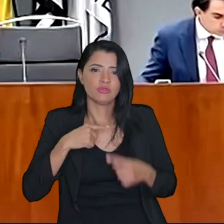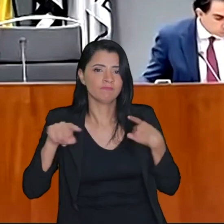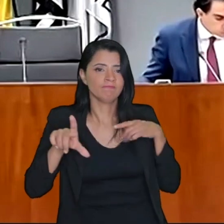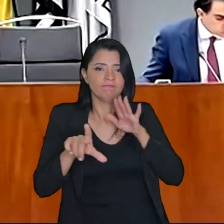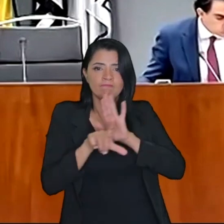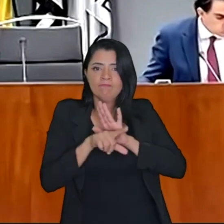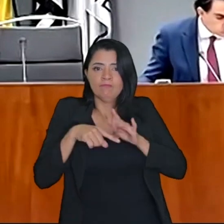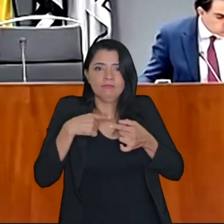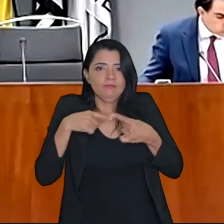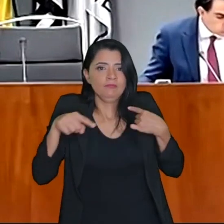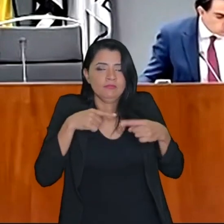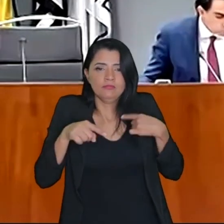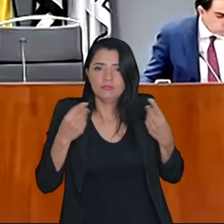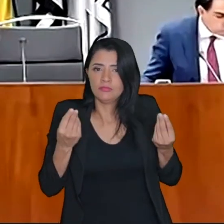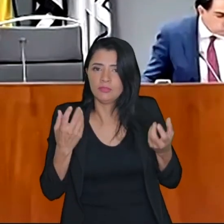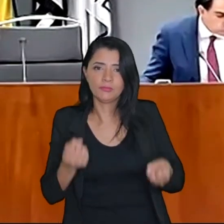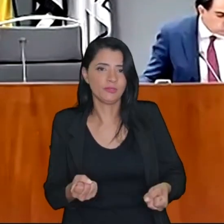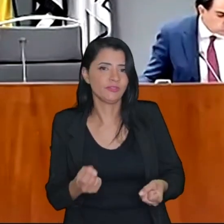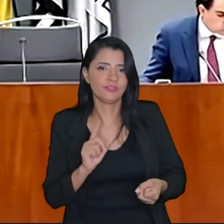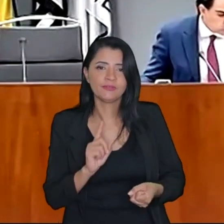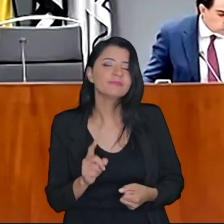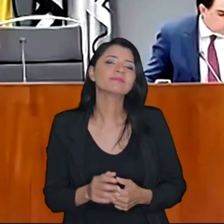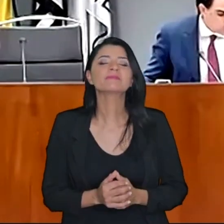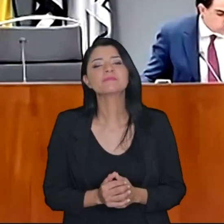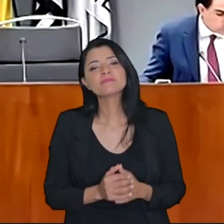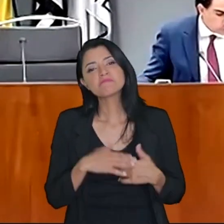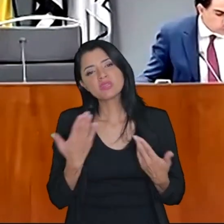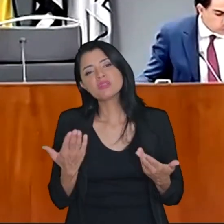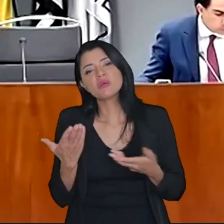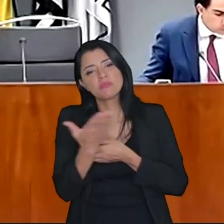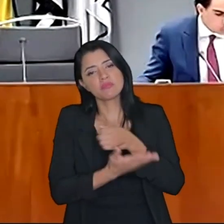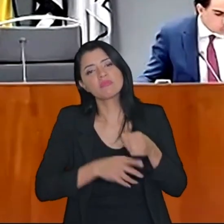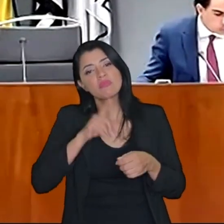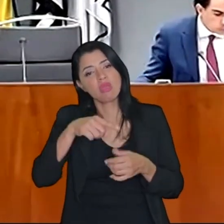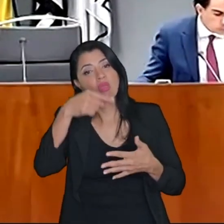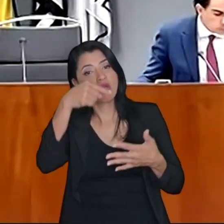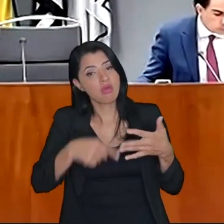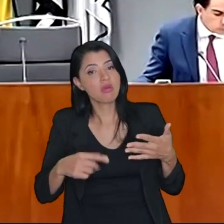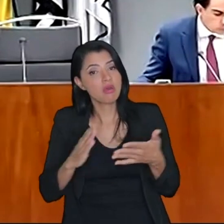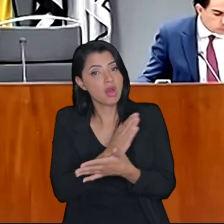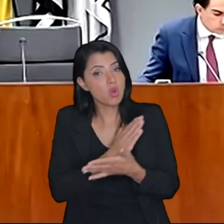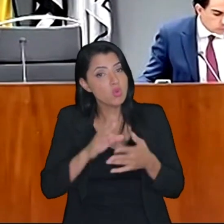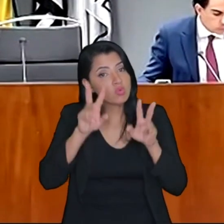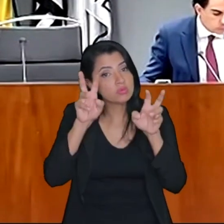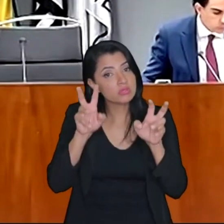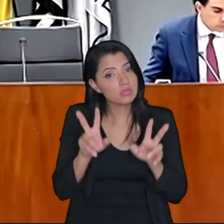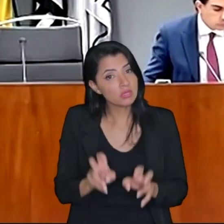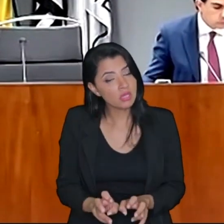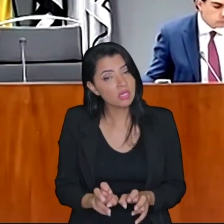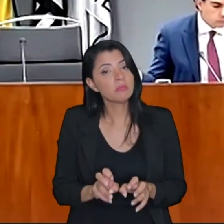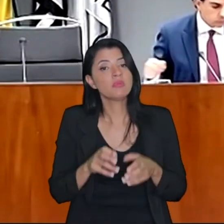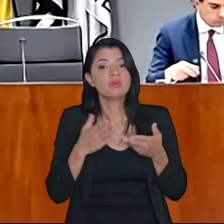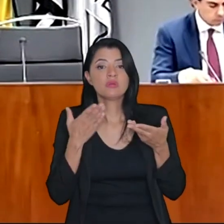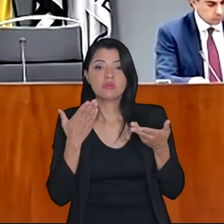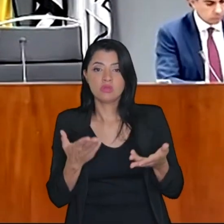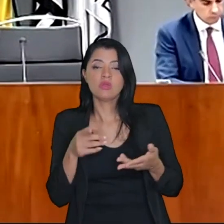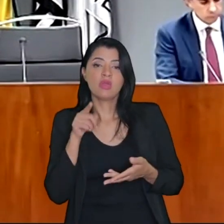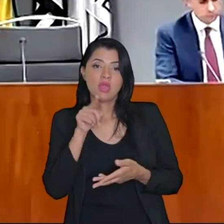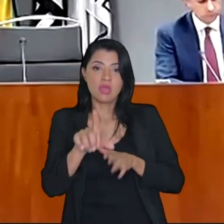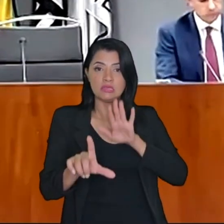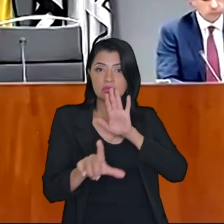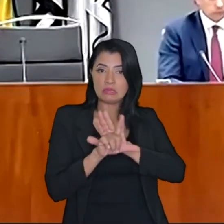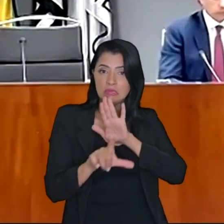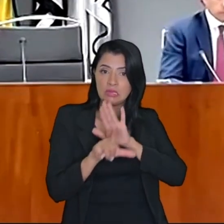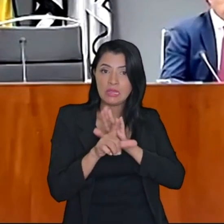absolutamente inadmissível. Então, basicamente, esses são alguns dos temas que essa